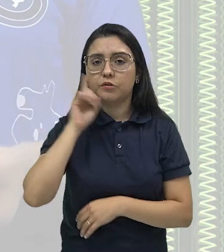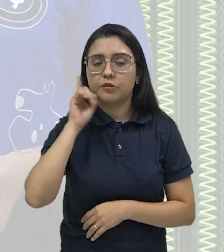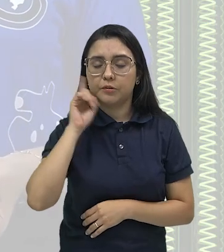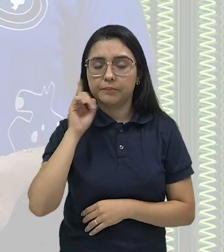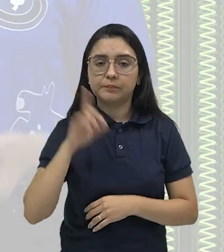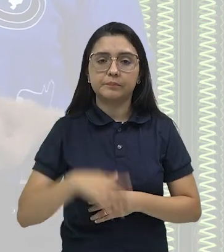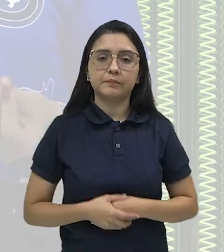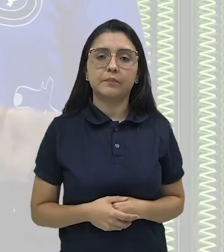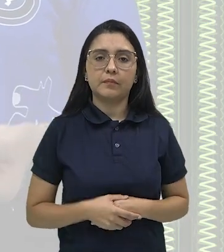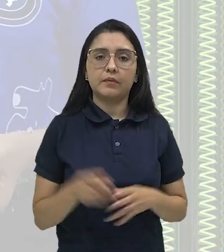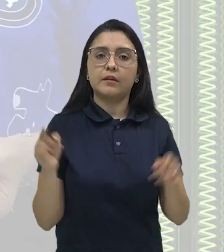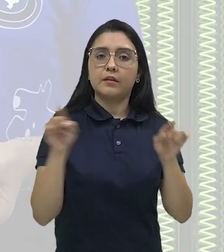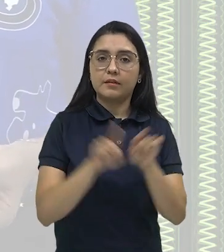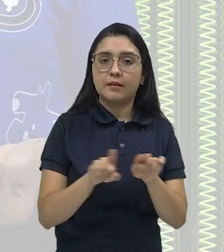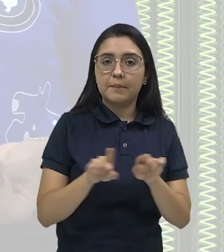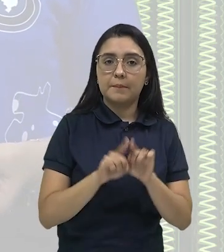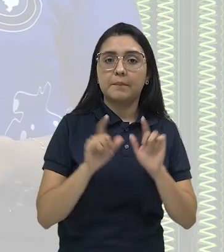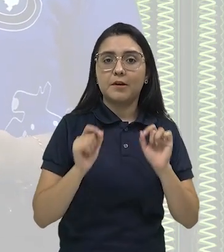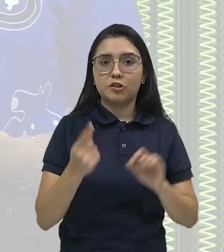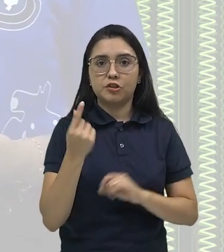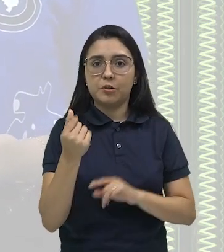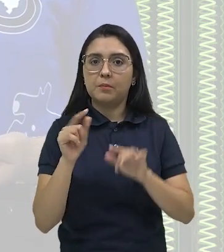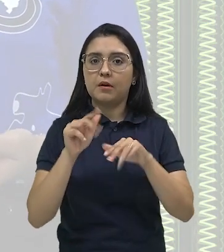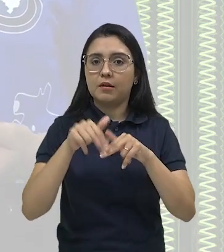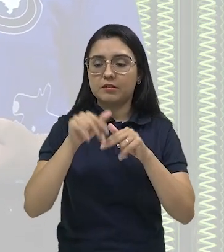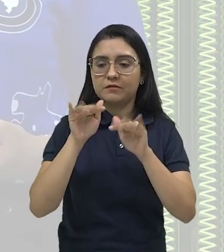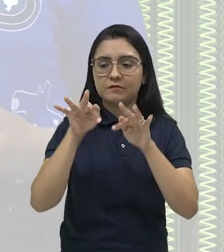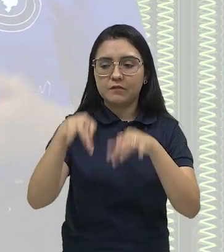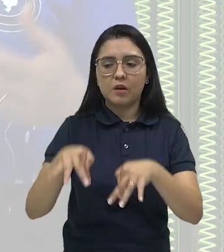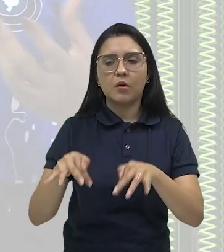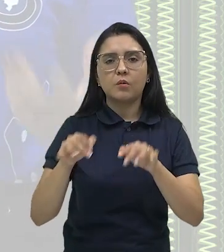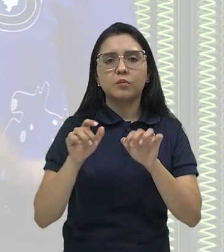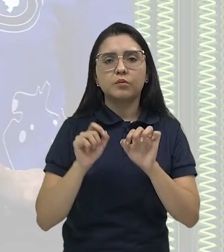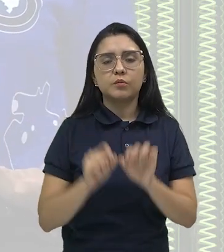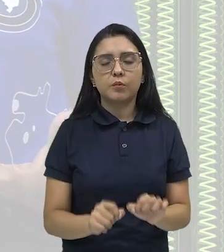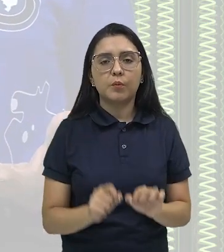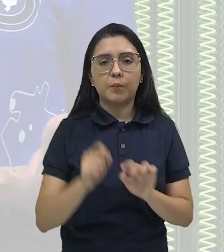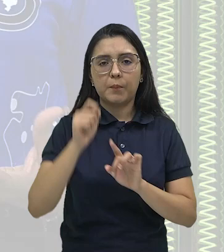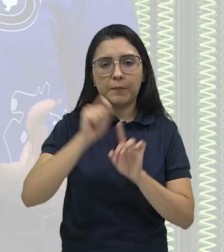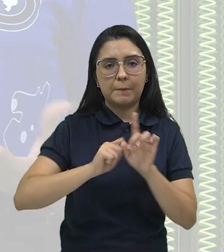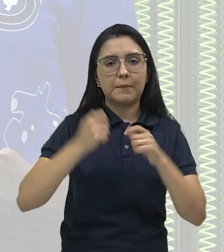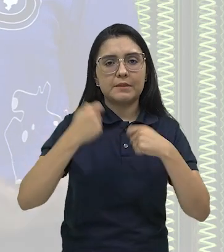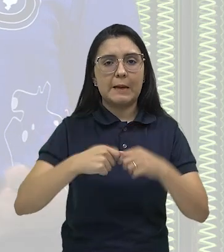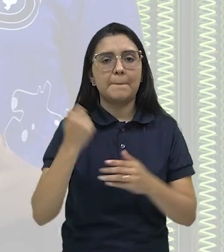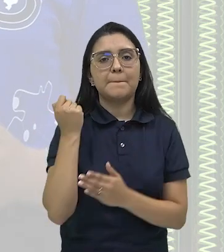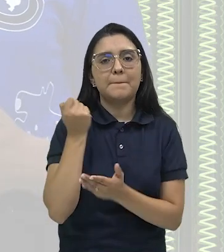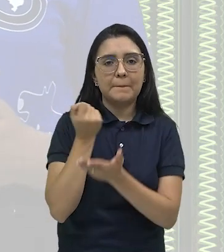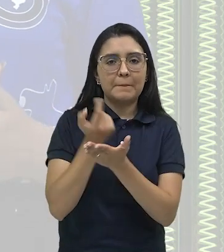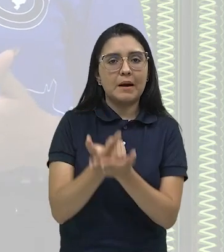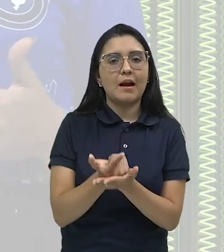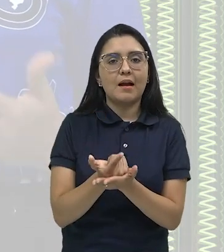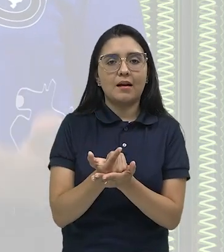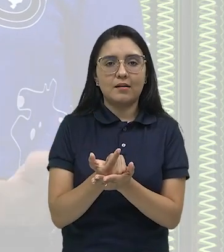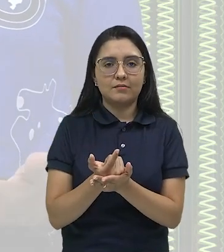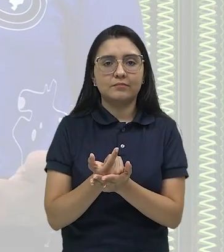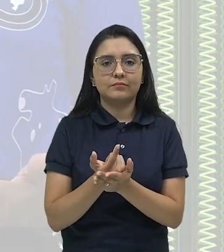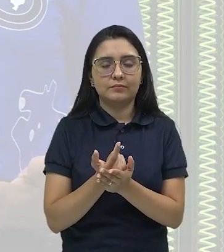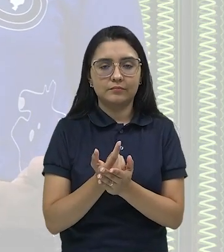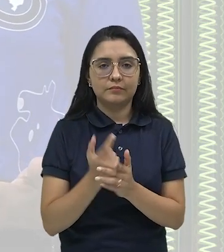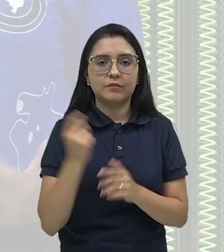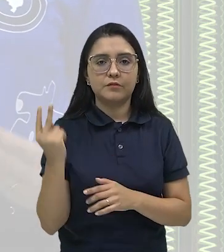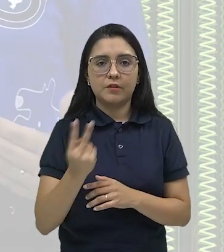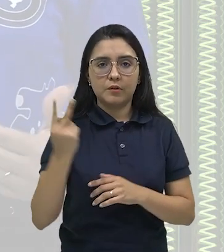Está desperdiçando também dinheiro, porque no final do mês você vai ter que pagar essa conta, que pode ter saído